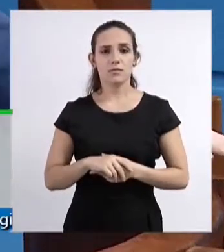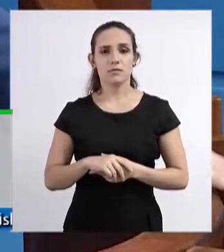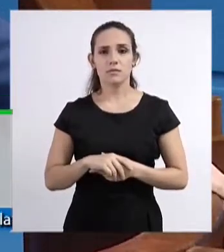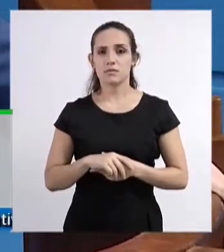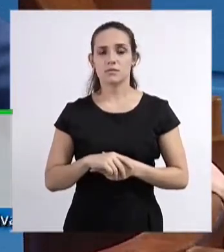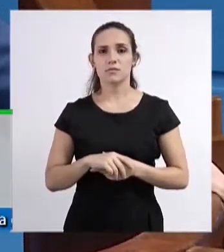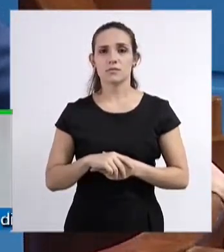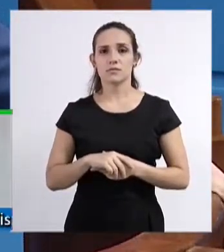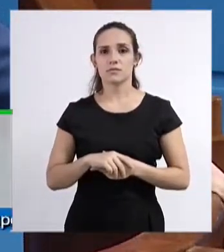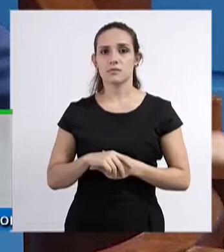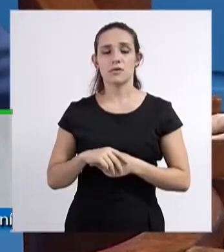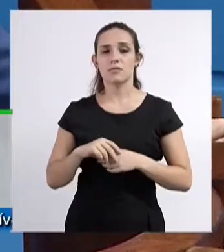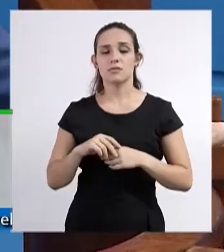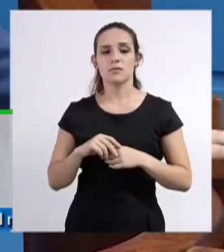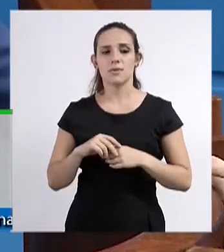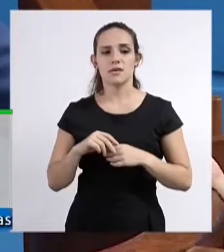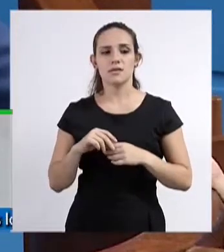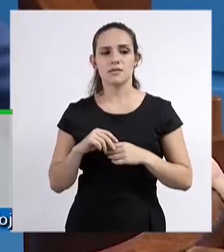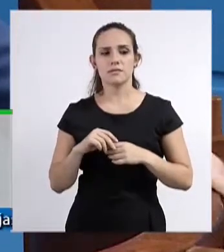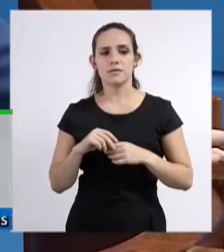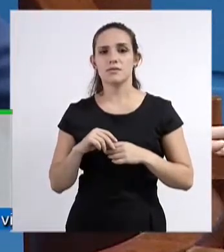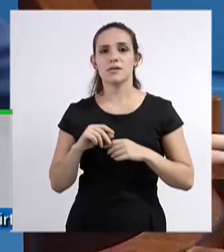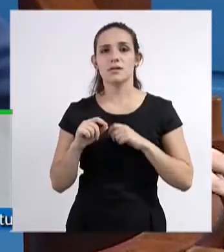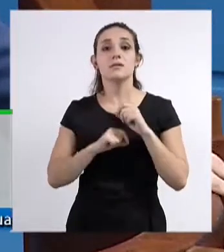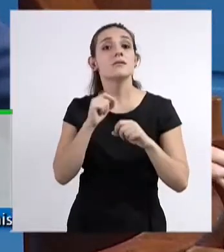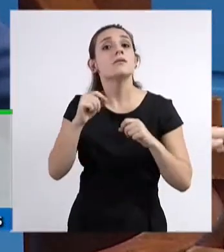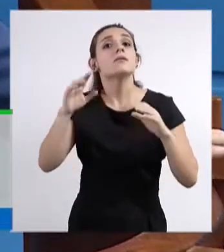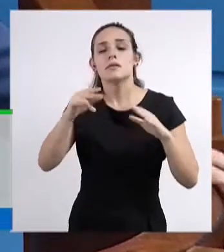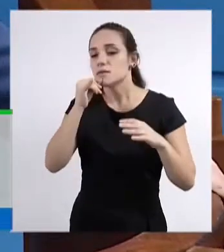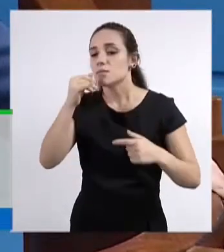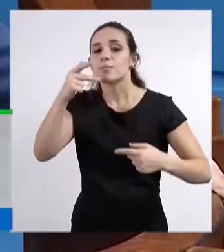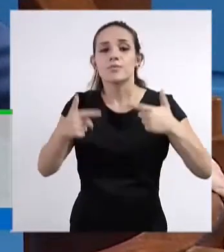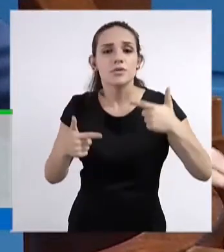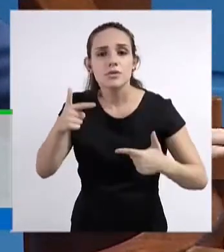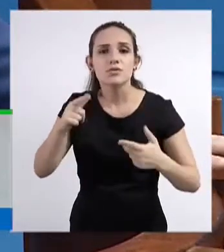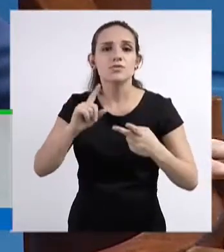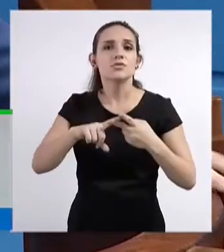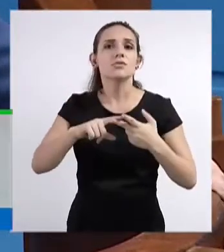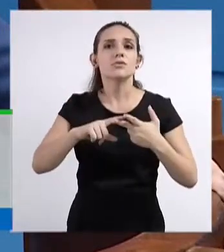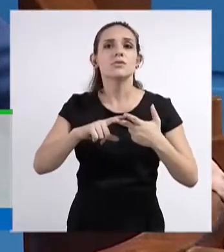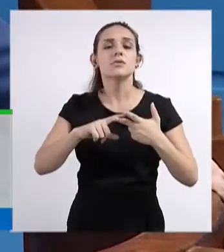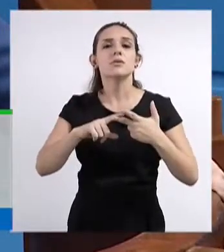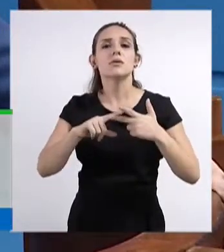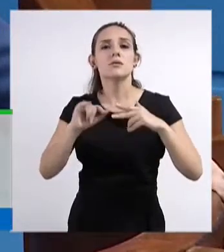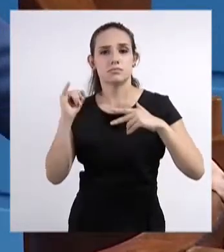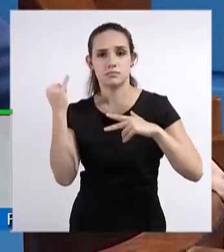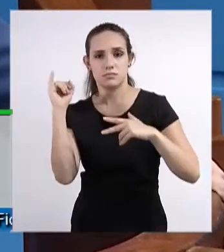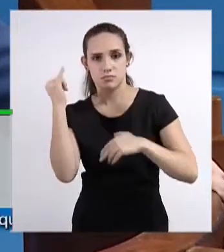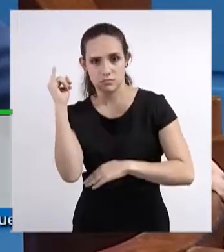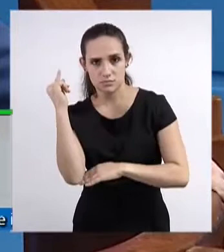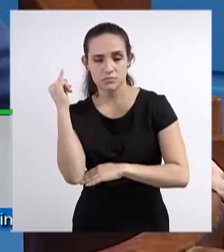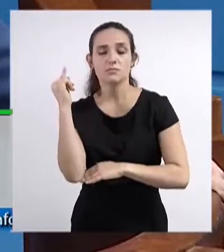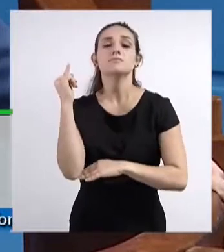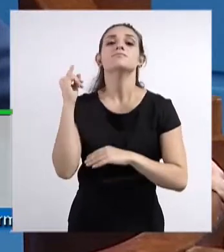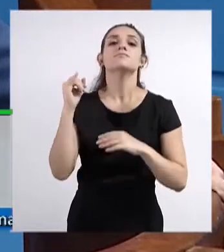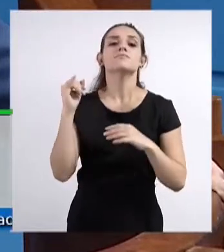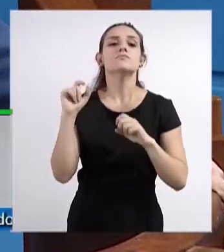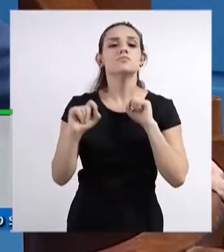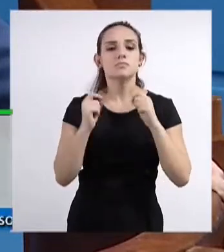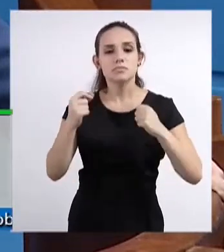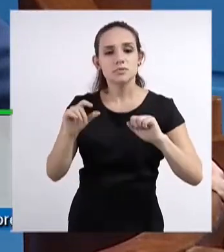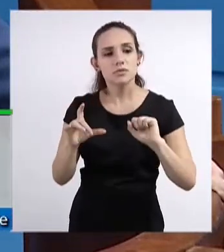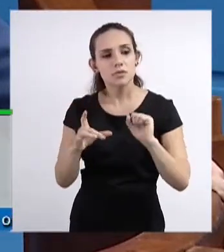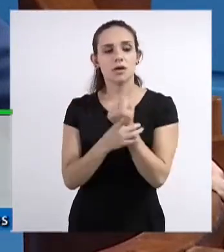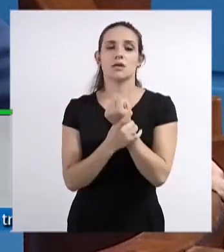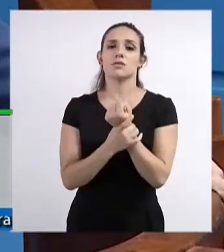todas as reformas necessárias, tanto como na política, na previdência, tributária, armamentista, para garantir a segurança do